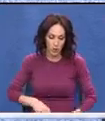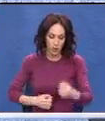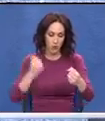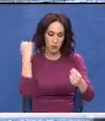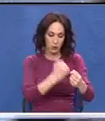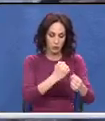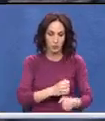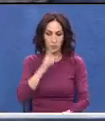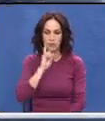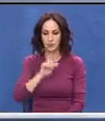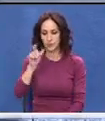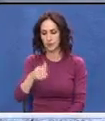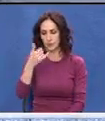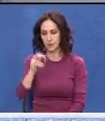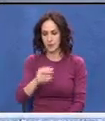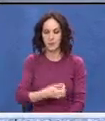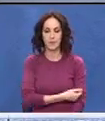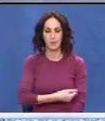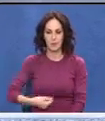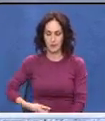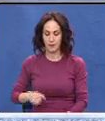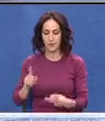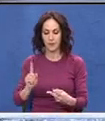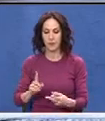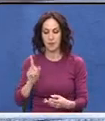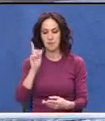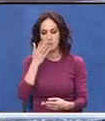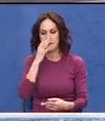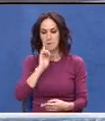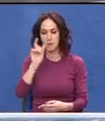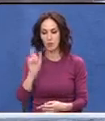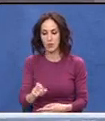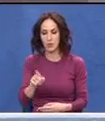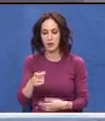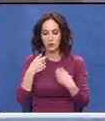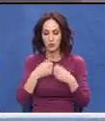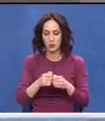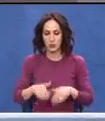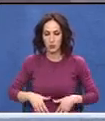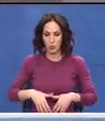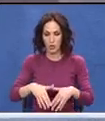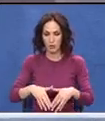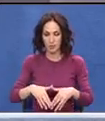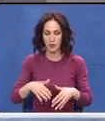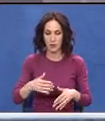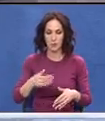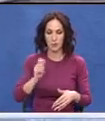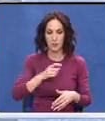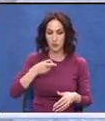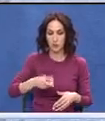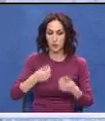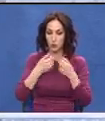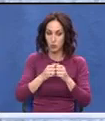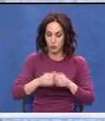de 23 anos desempregada ao que tudo indica terá então escondido a gravidez durante nove meses